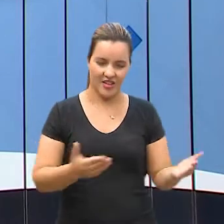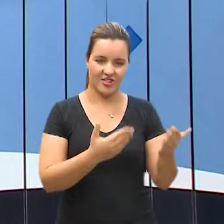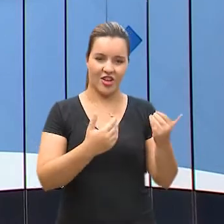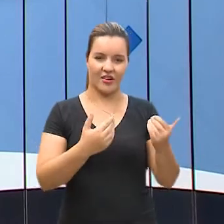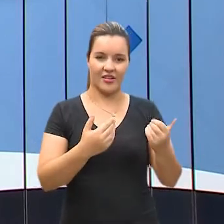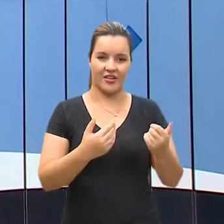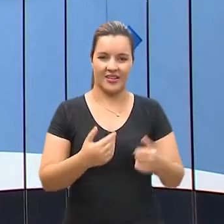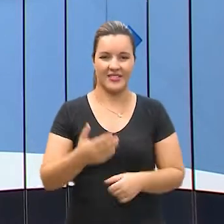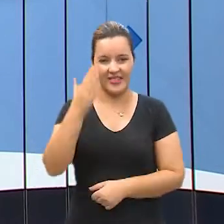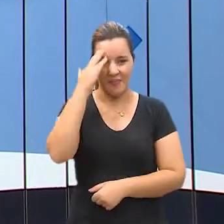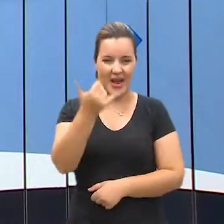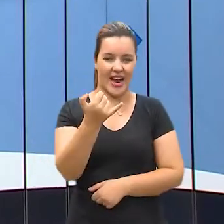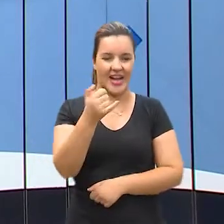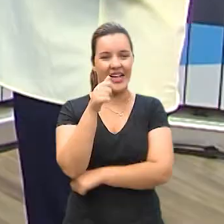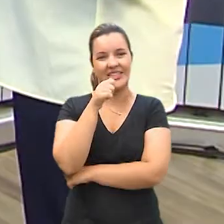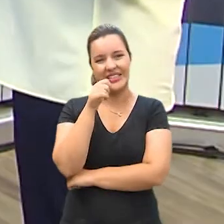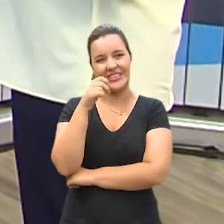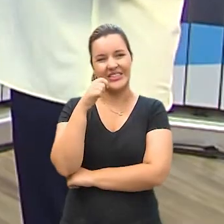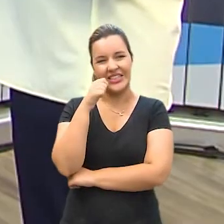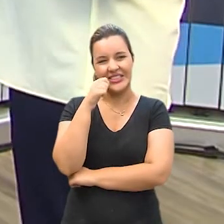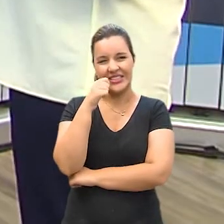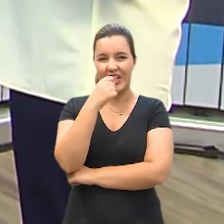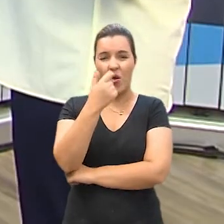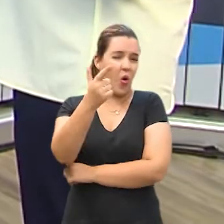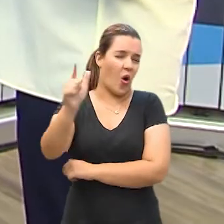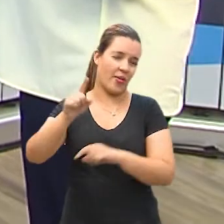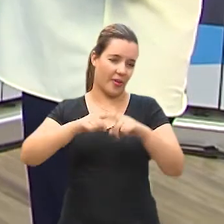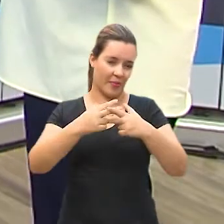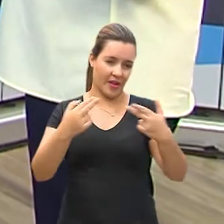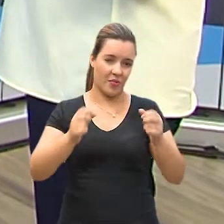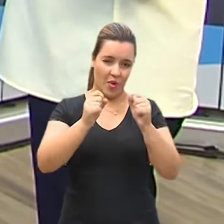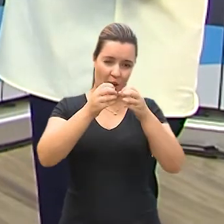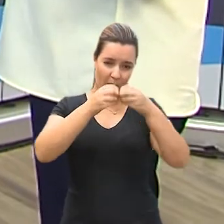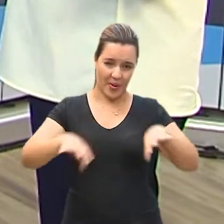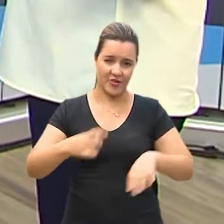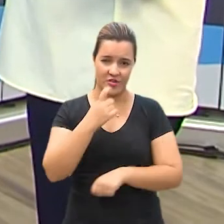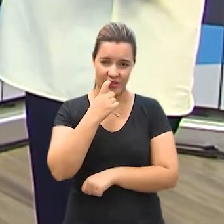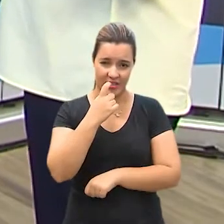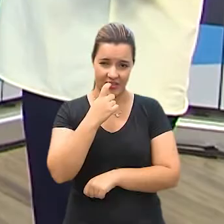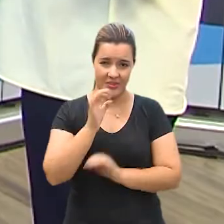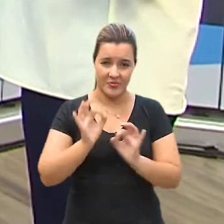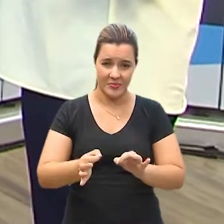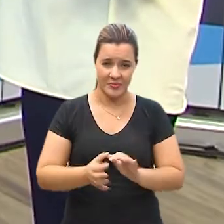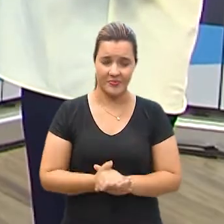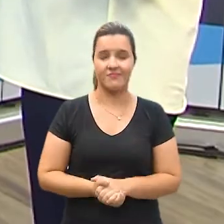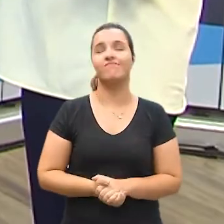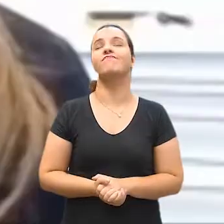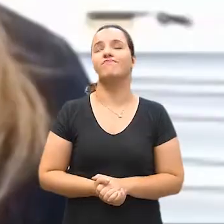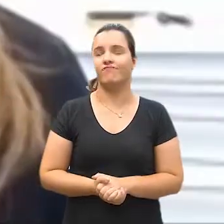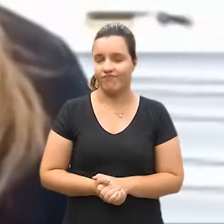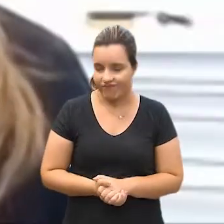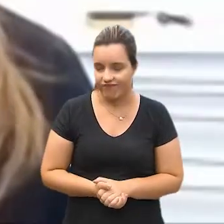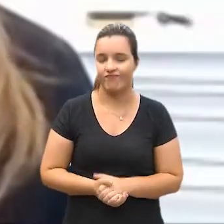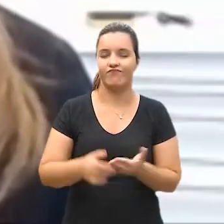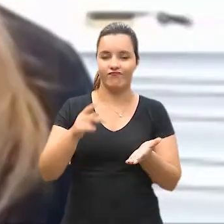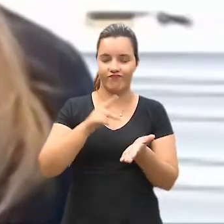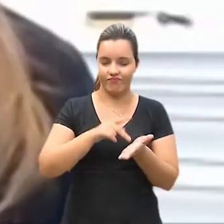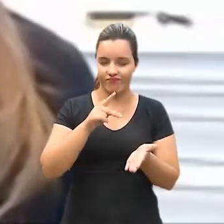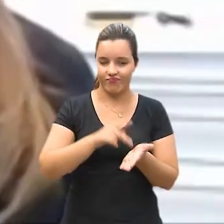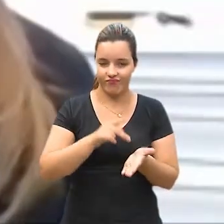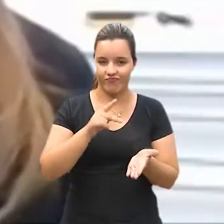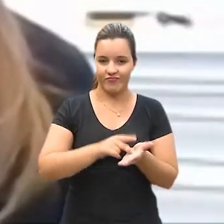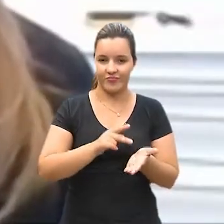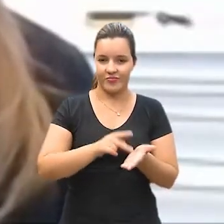têm mania de ficar com caneta na boca, né? Isso pode ser um prejuízo para os dentes. Sem dúvida, tudo que